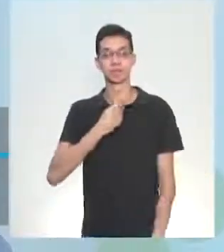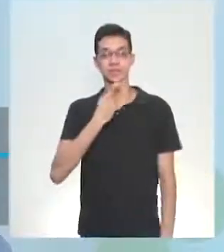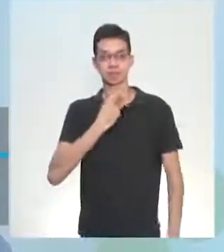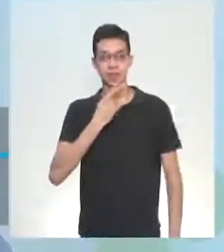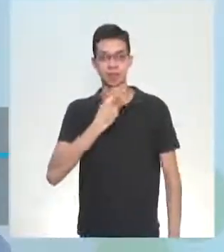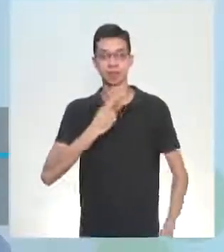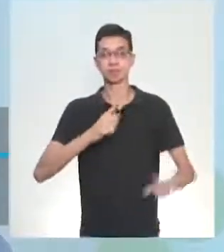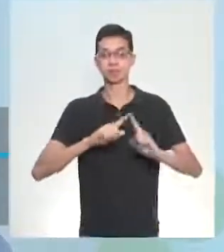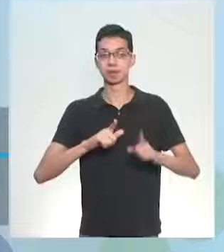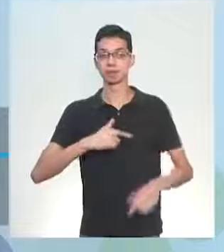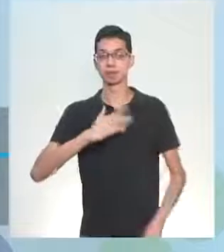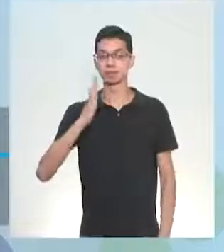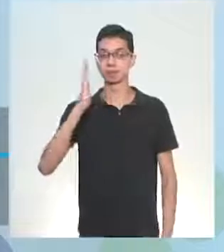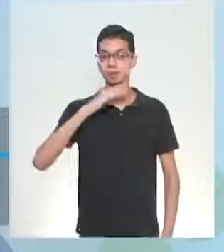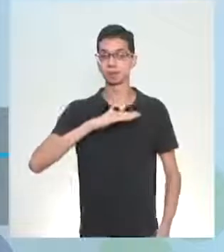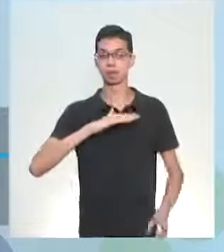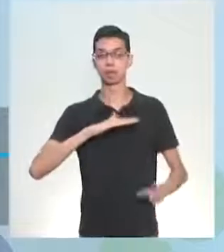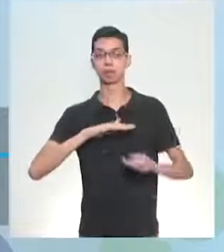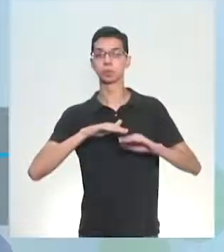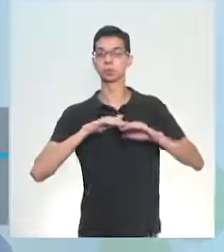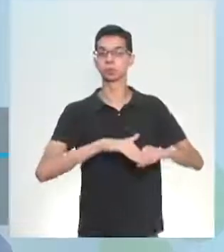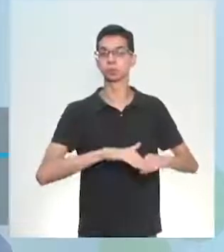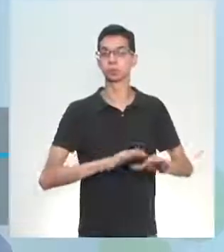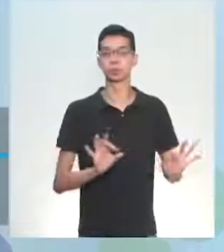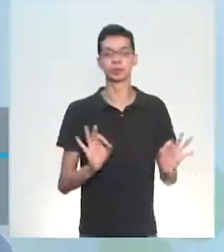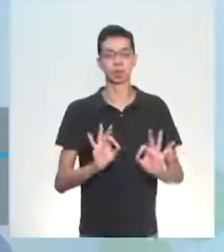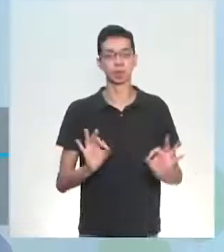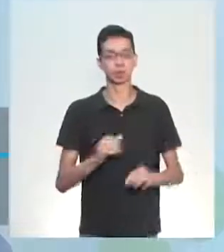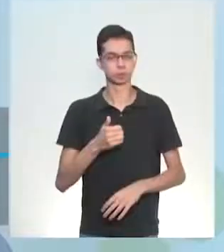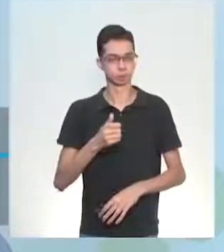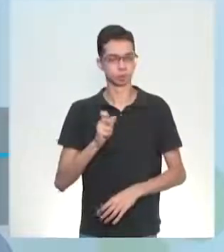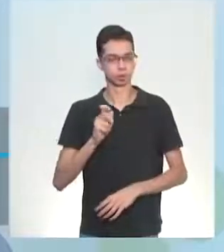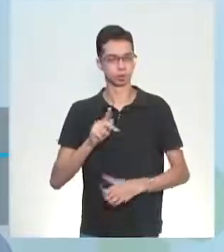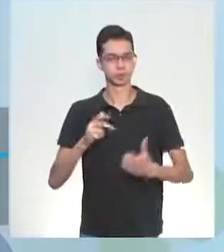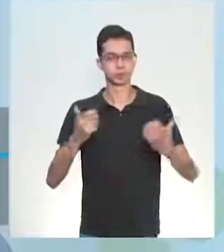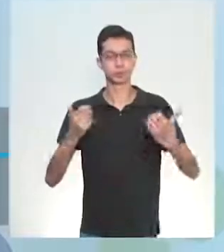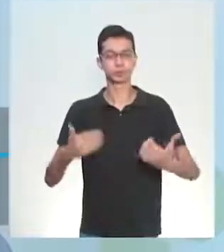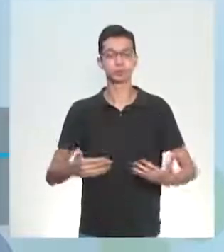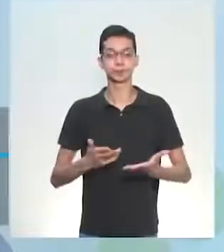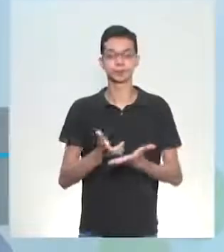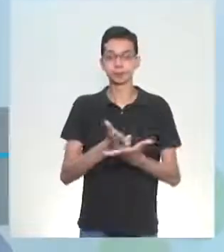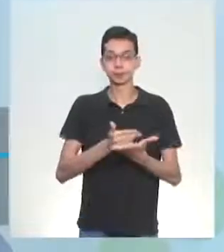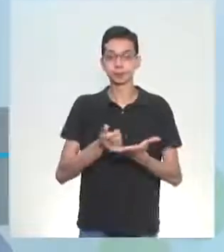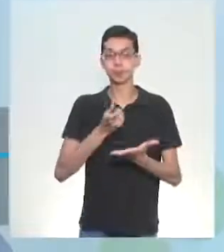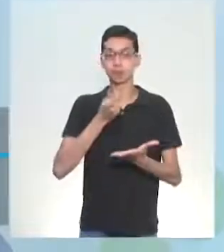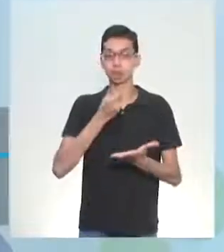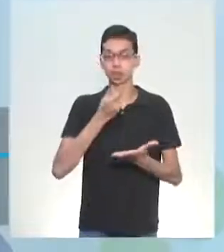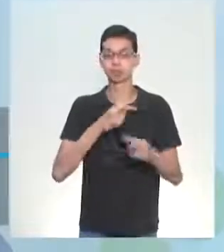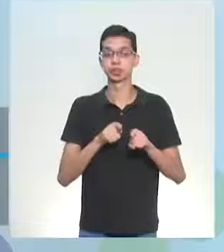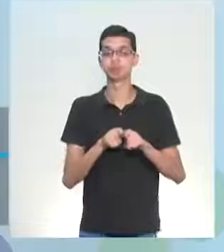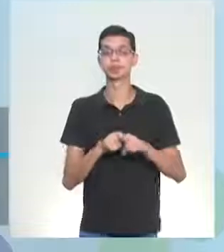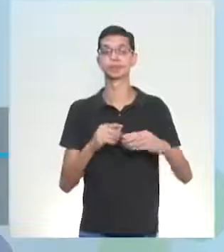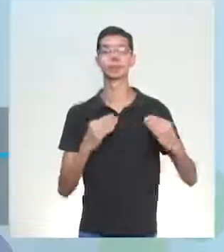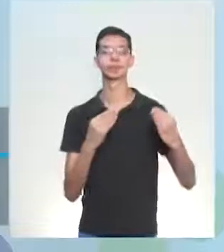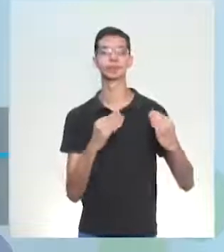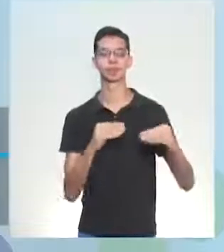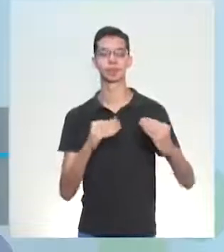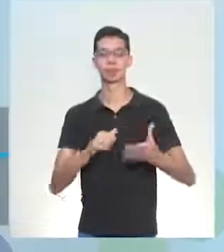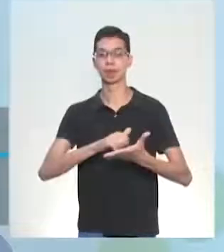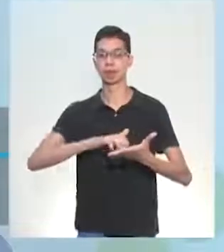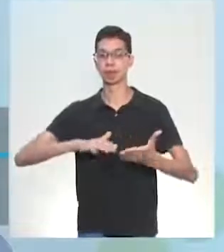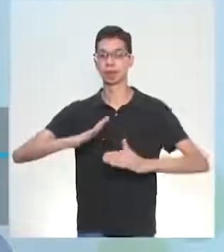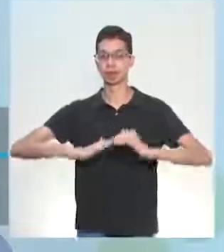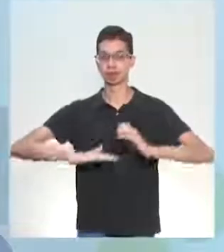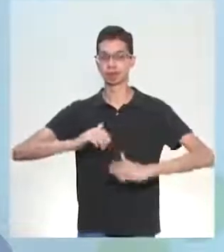maltrata o outro, tudo bem? Então, vamos passar a definição então, de charge e meme, e vocês irão fazer bastantes atividades hoje. Então, a